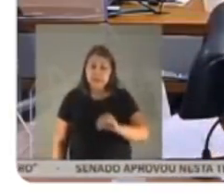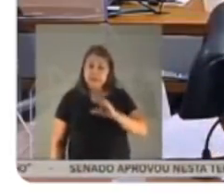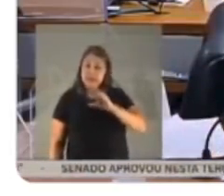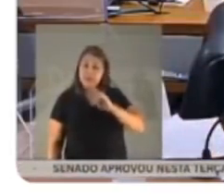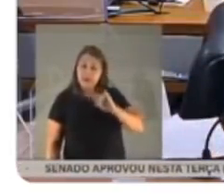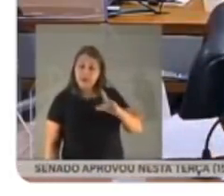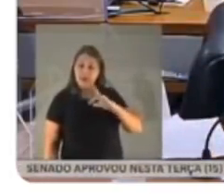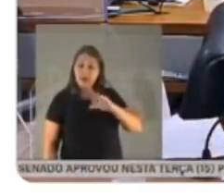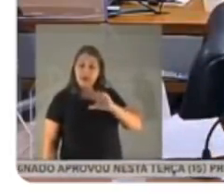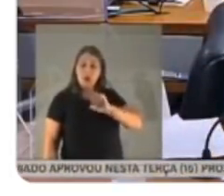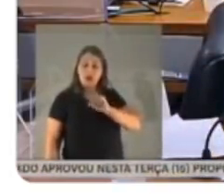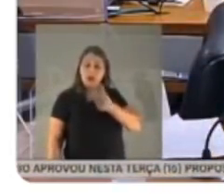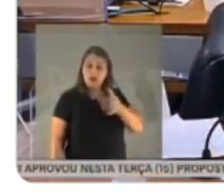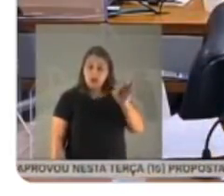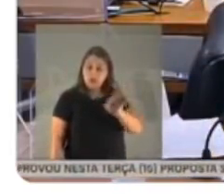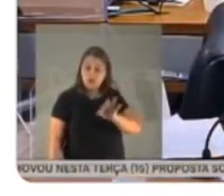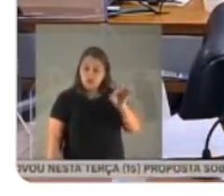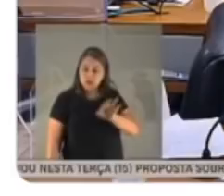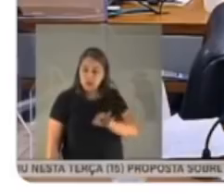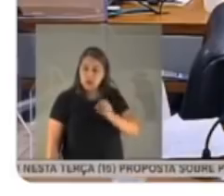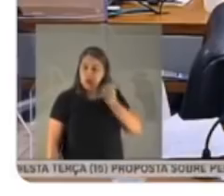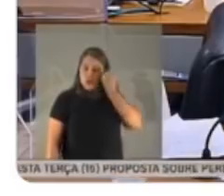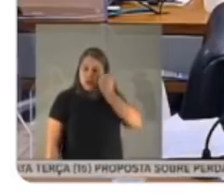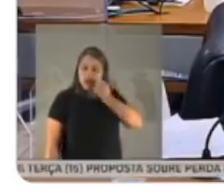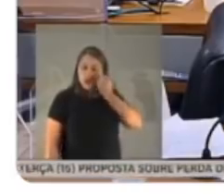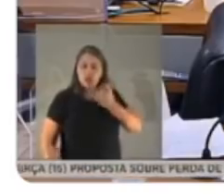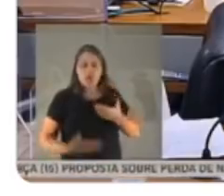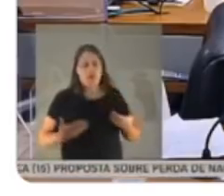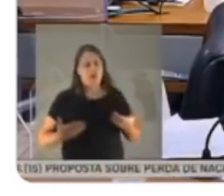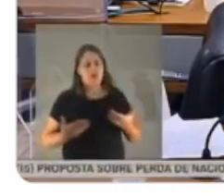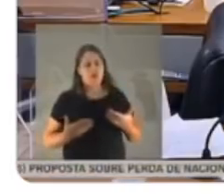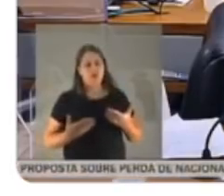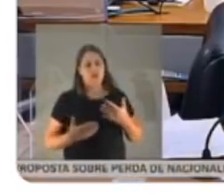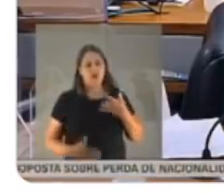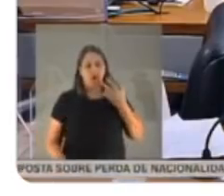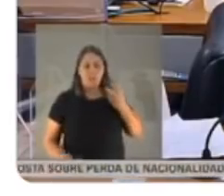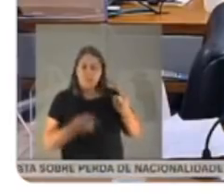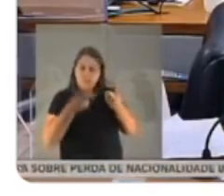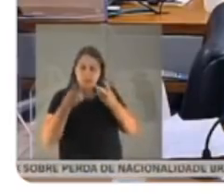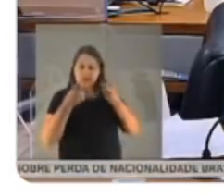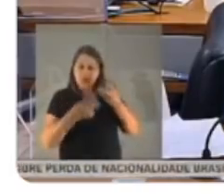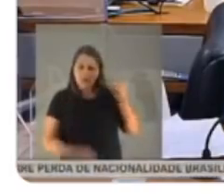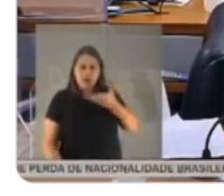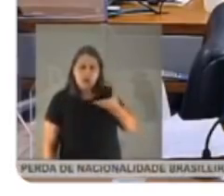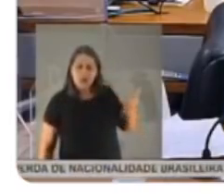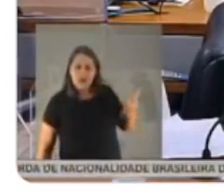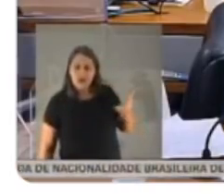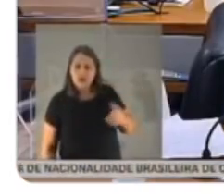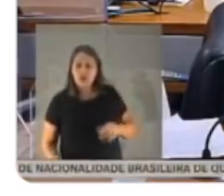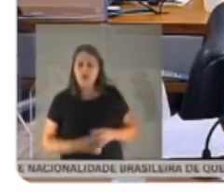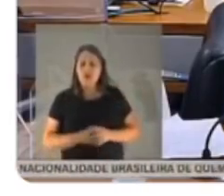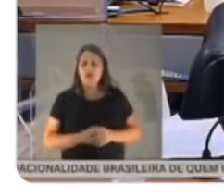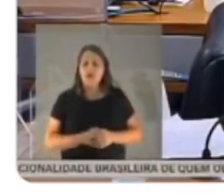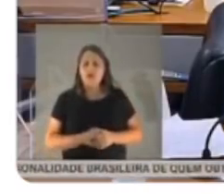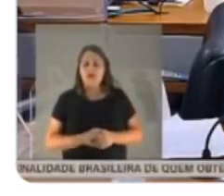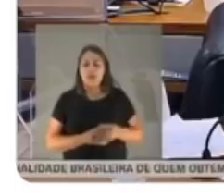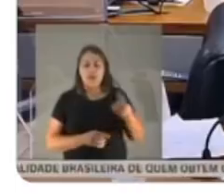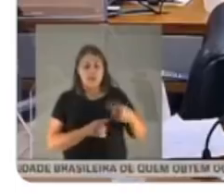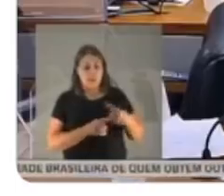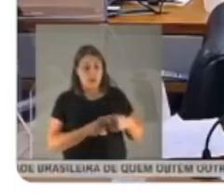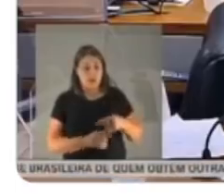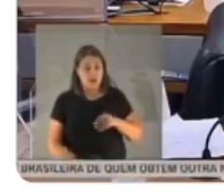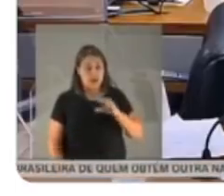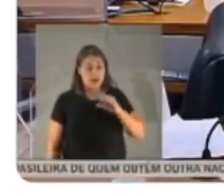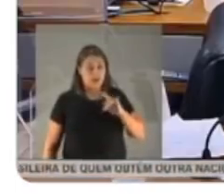tem 82% de senadores, olha que detalhe, Jorginho Melo, você é uma raridade aqui. Porque essa